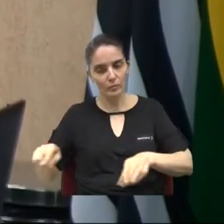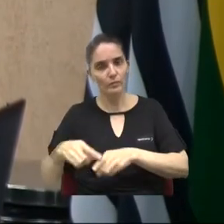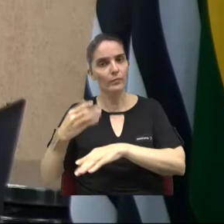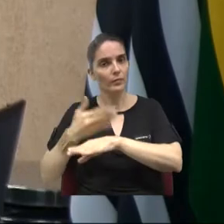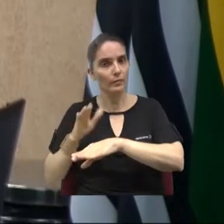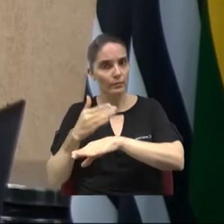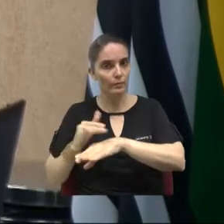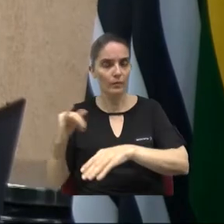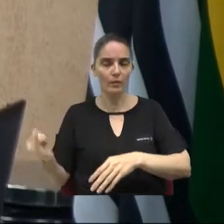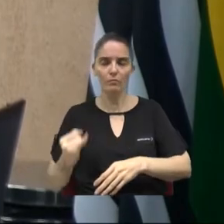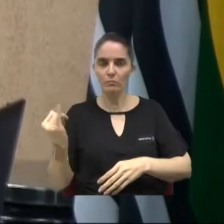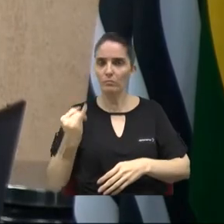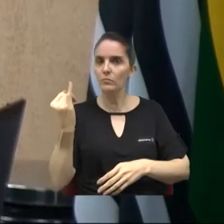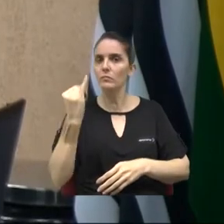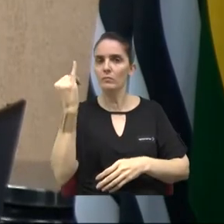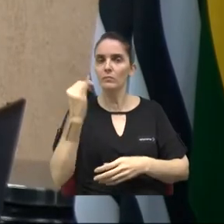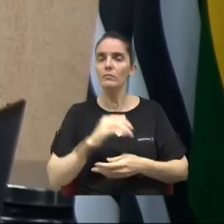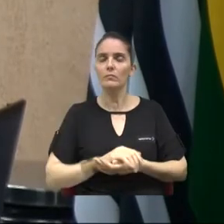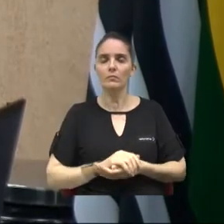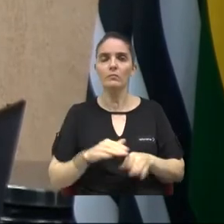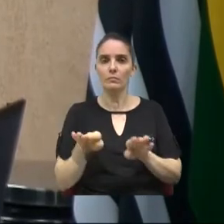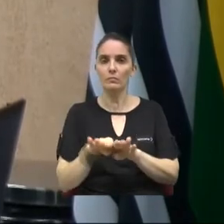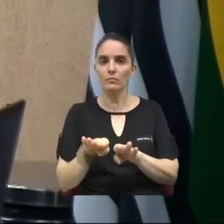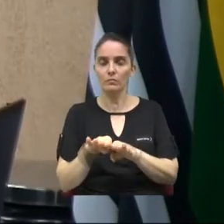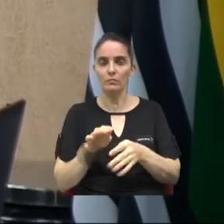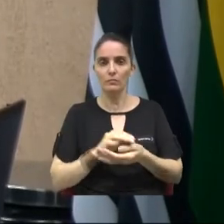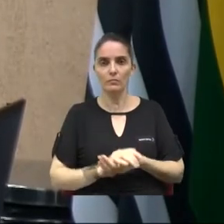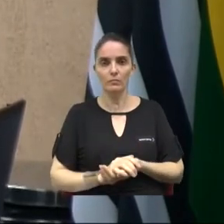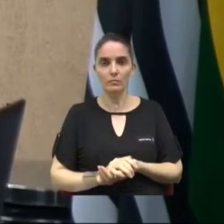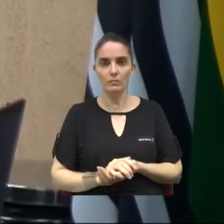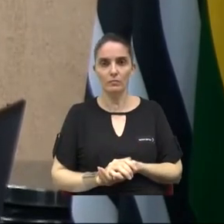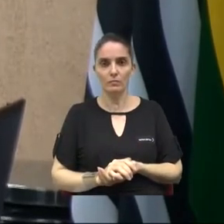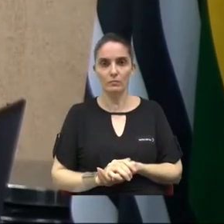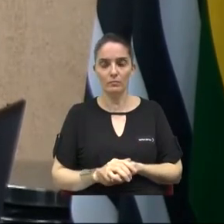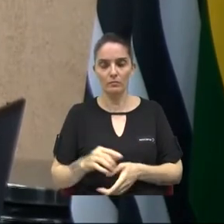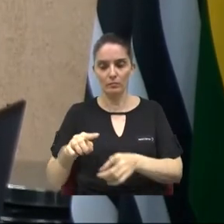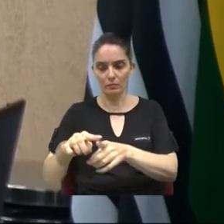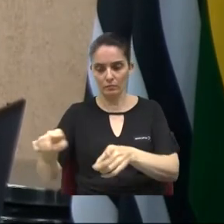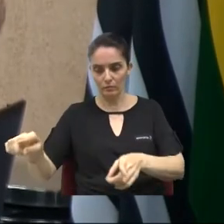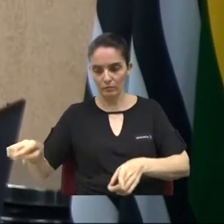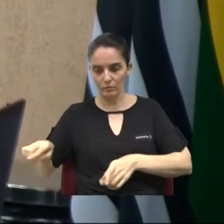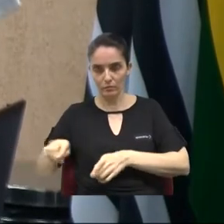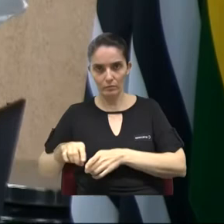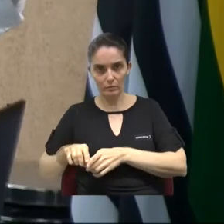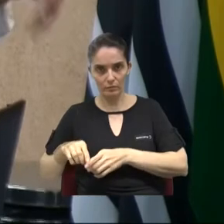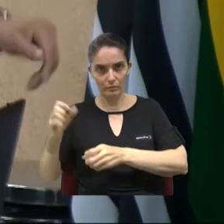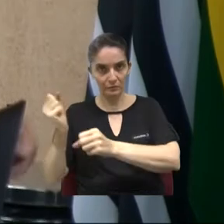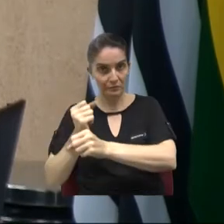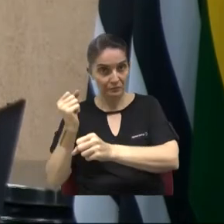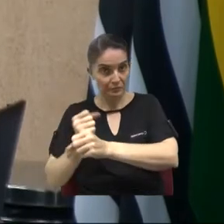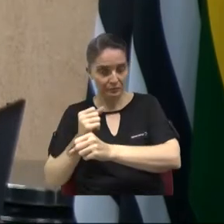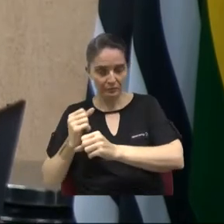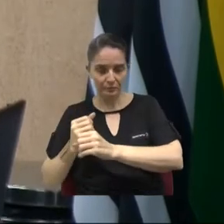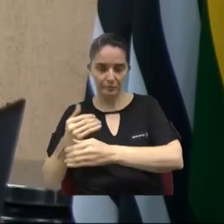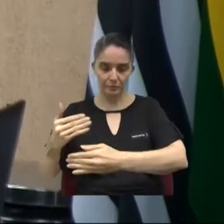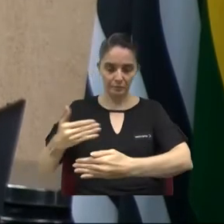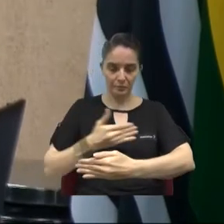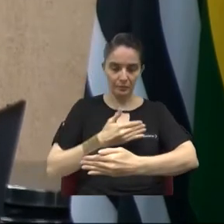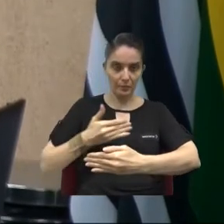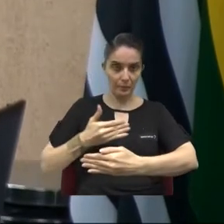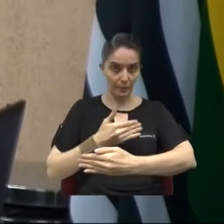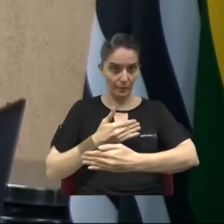Importantíssimo. E lembrando também que aquela área construída em volta do Limeirão, na parte principalmente de trás lá, que